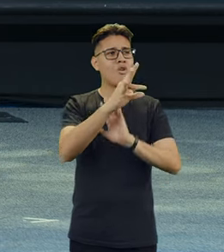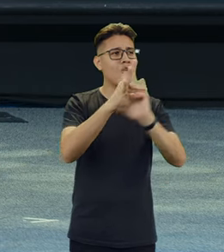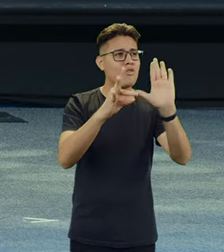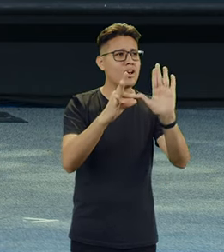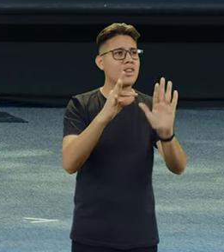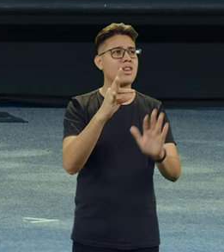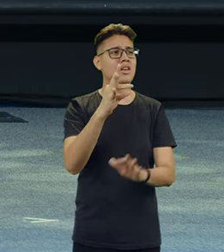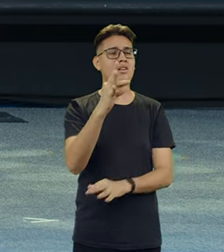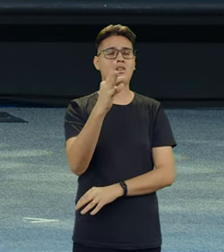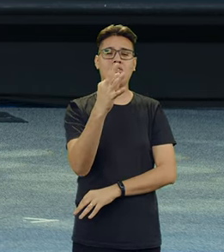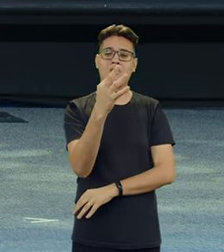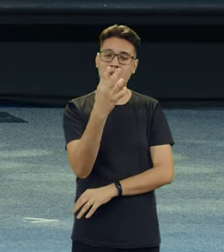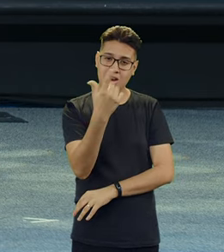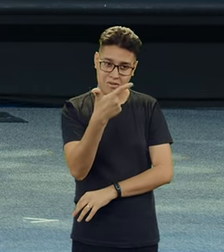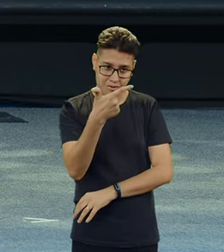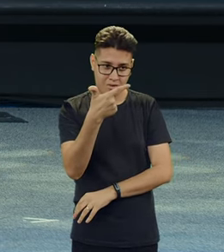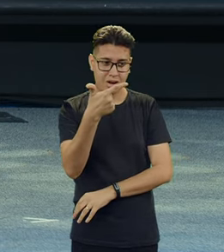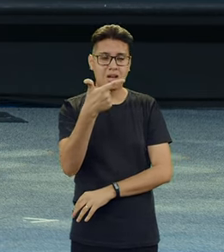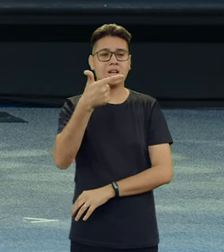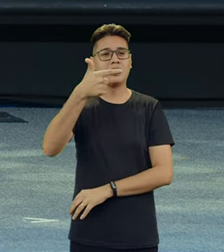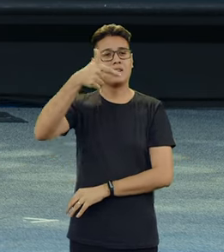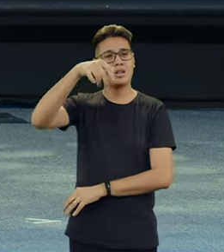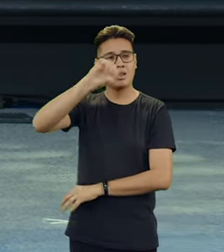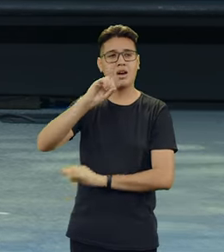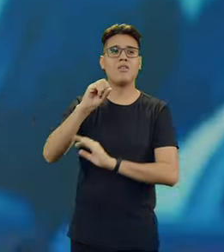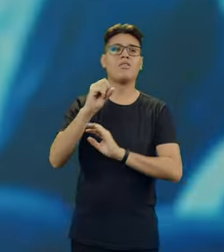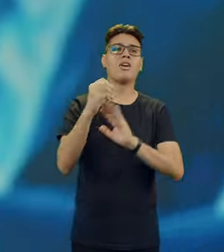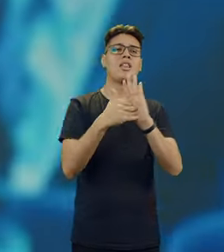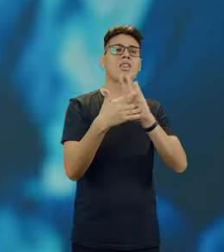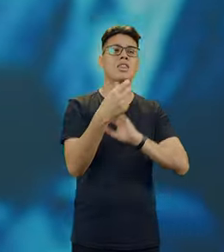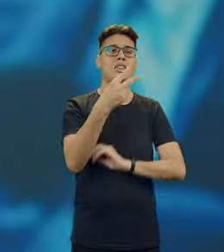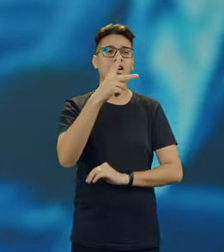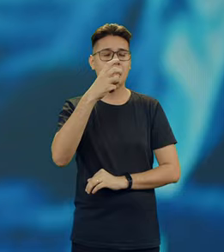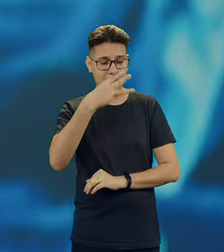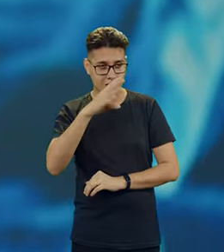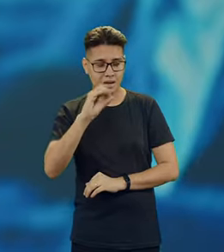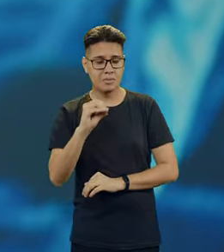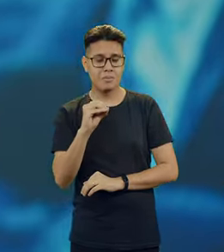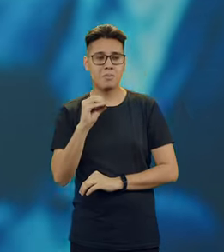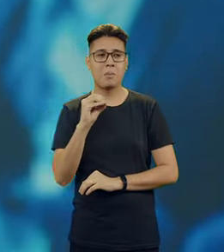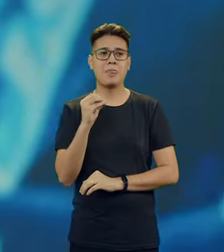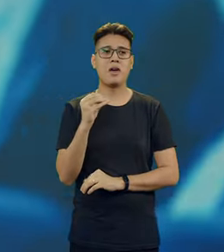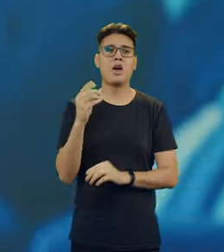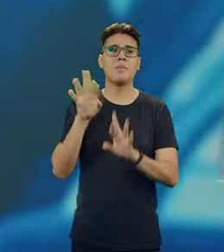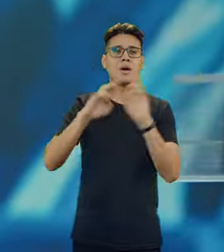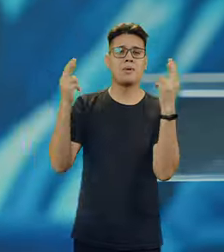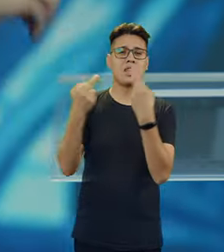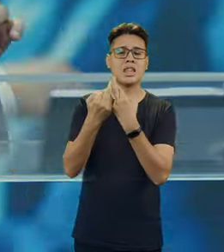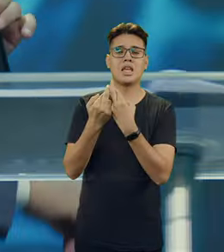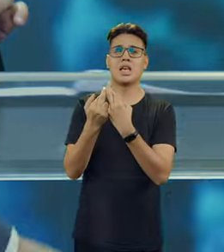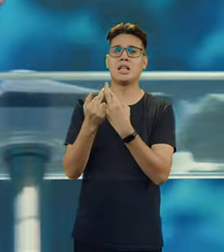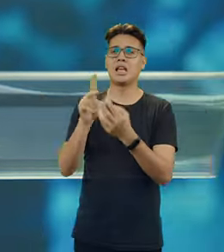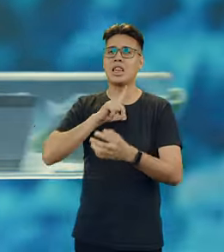30: não há ninguém que, tendo deixado tudo pelo reino, que não venha receber nesta